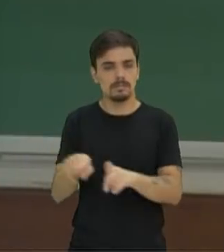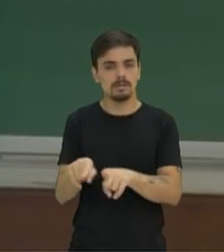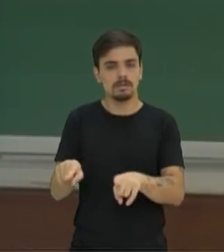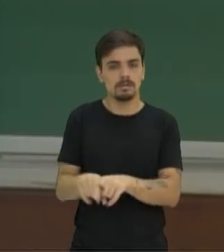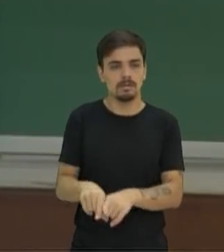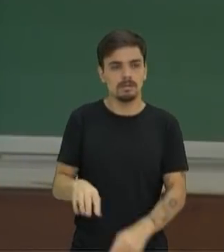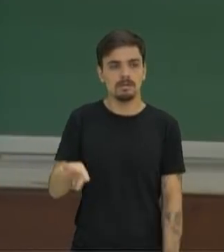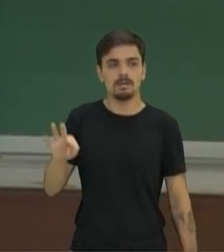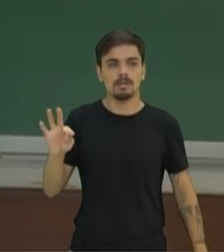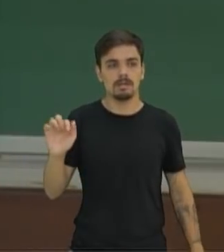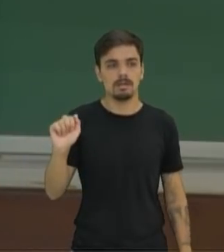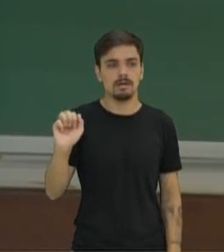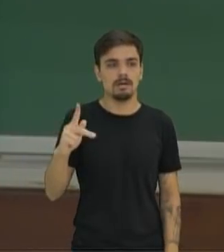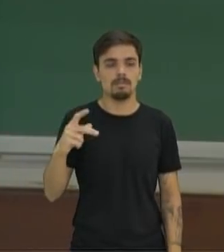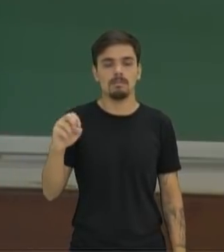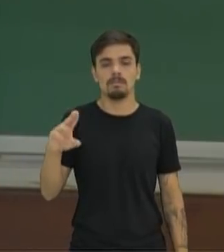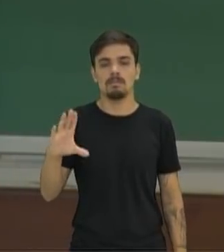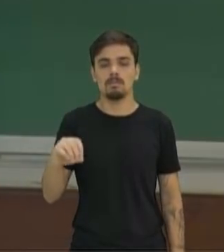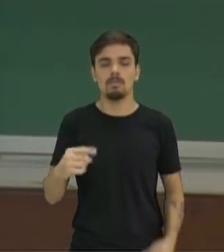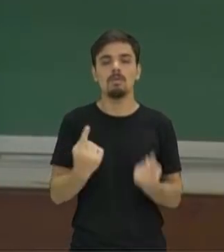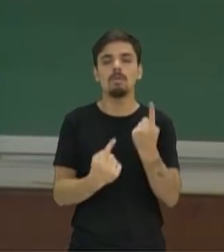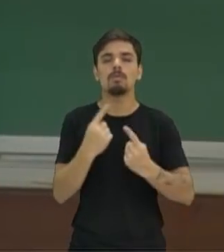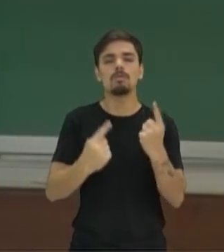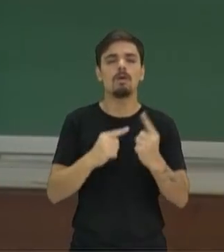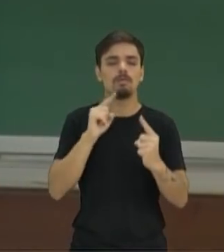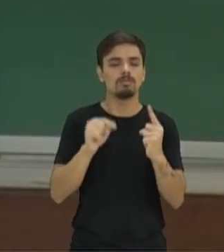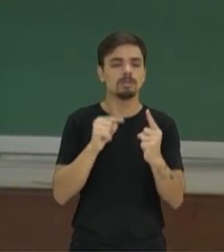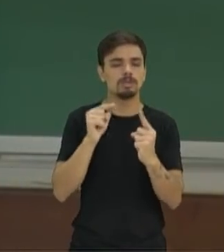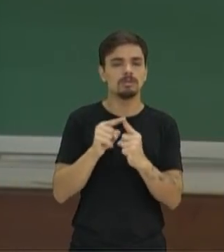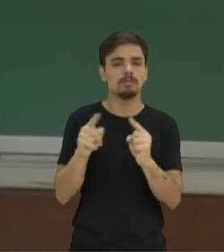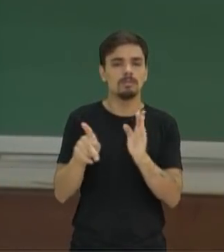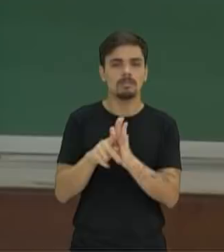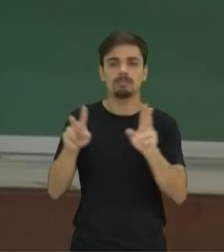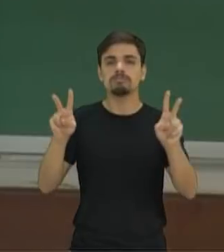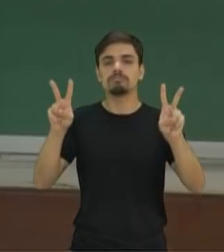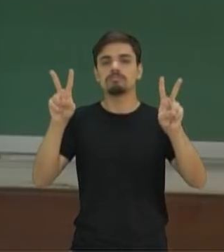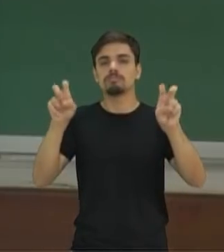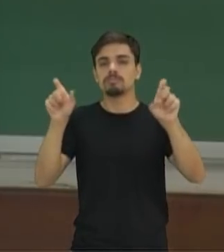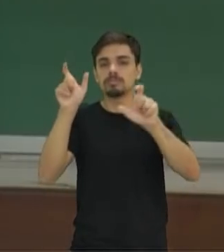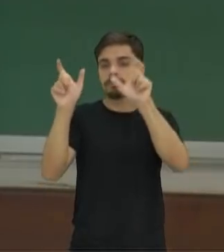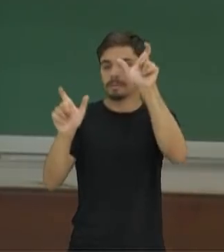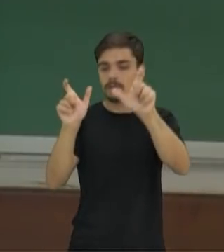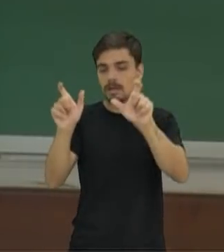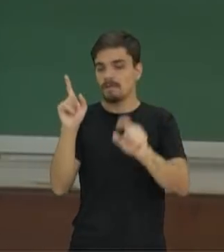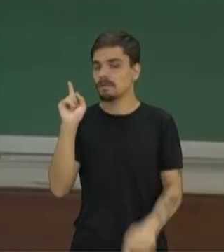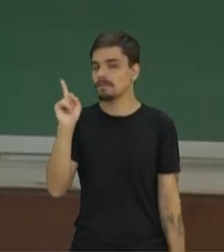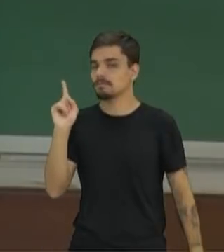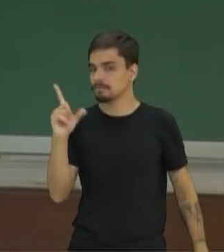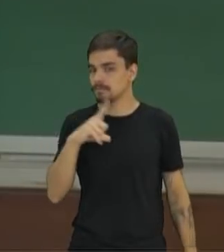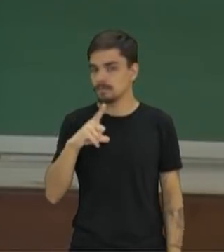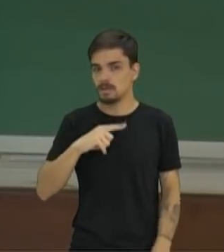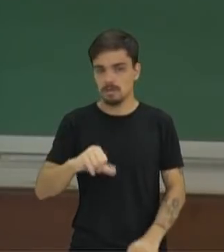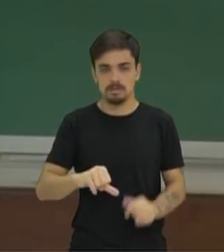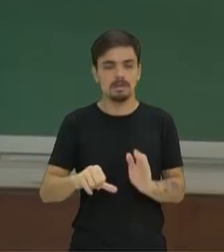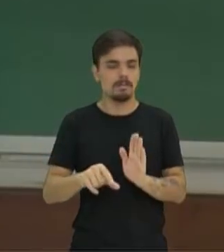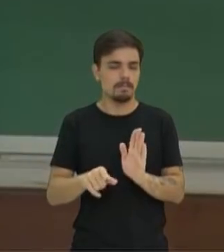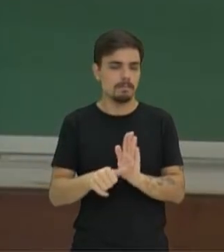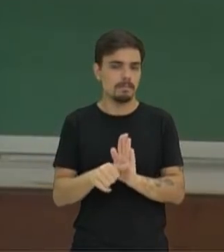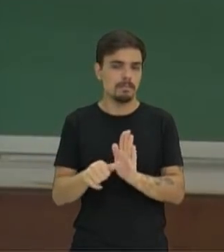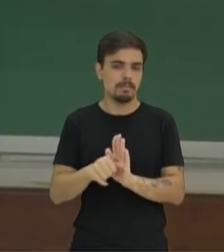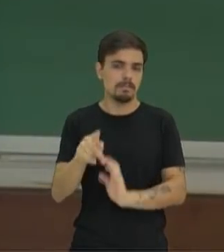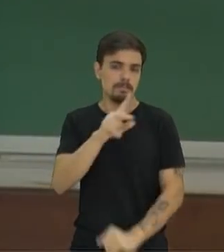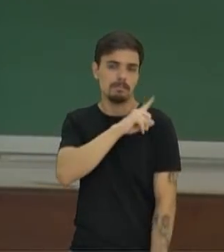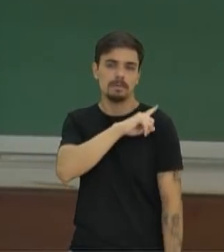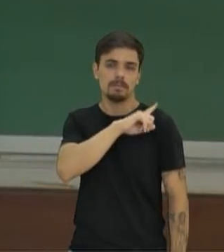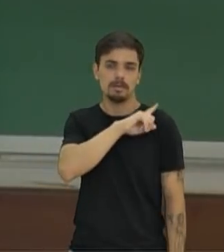o tampouco. Qual é a função desses termos? Isso é bem importante para a gente que está aqui na primeira série, para a gente pensar